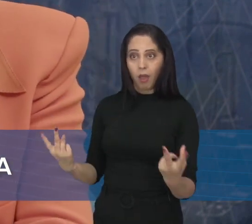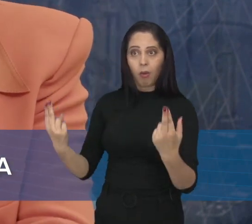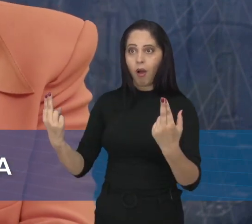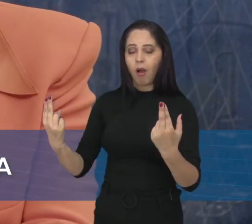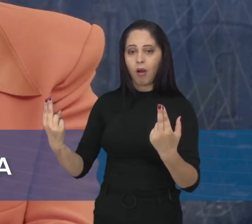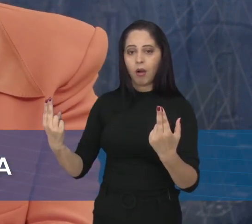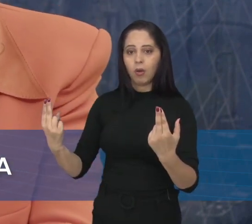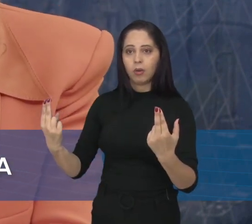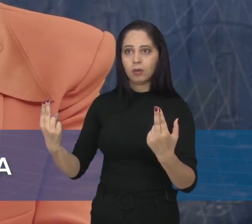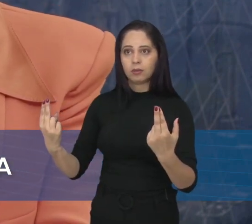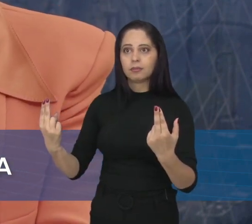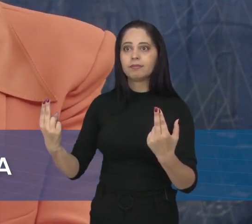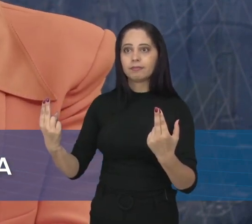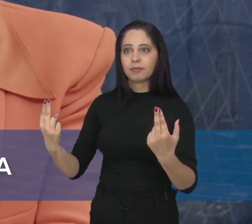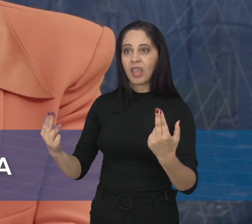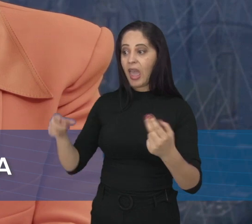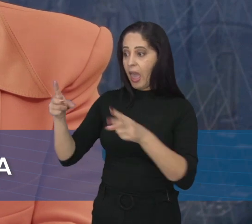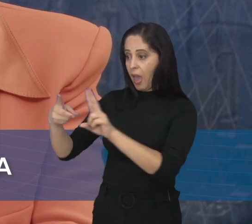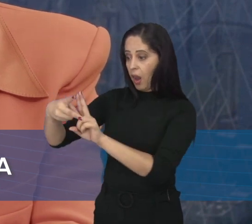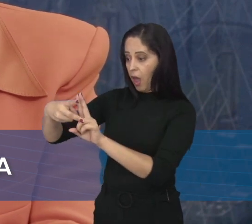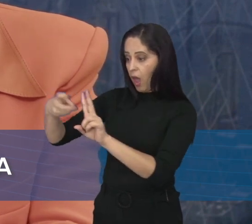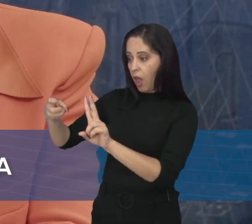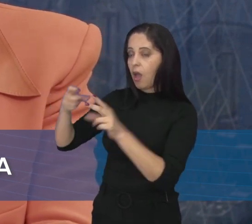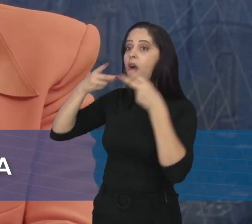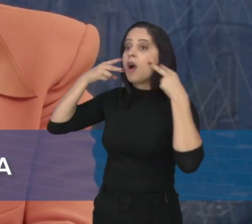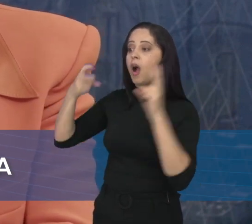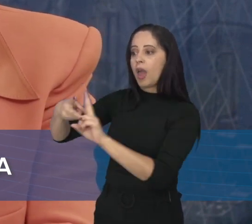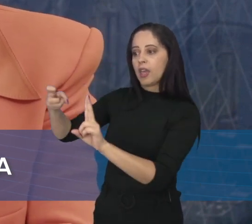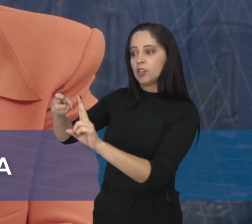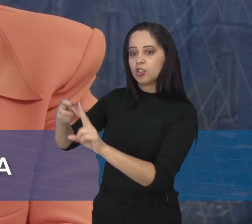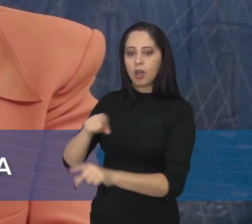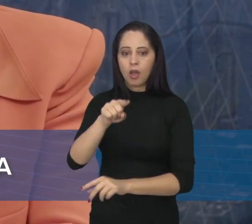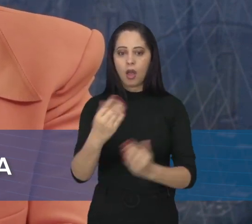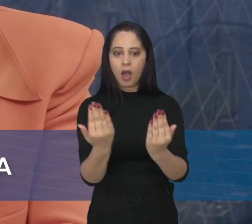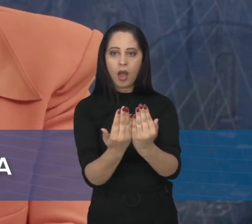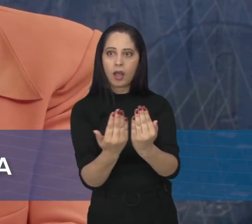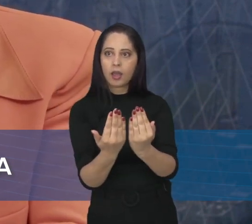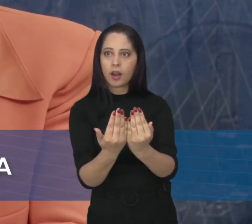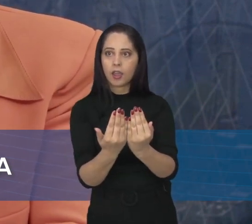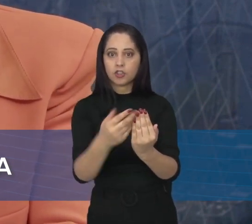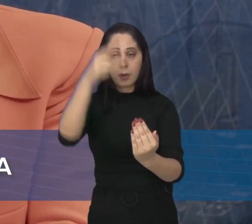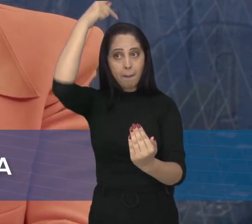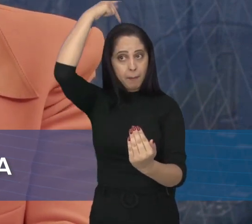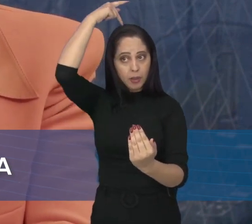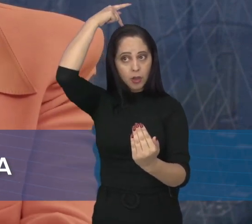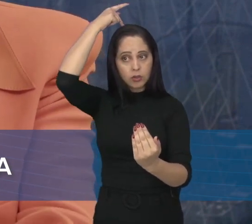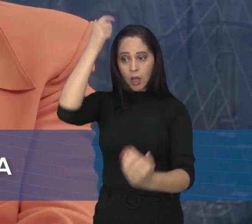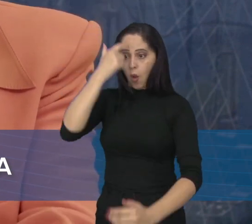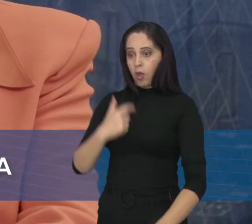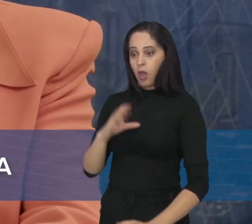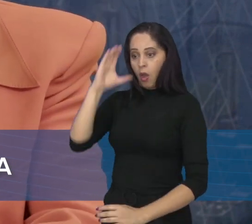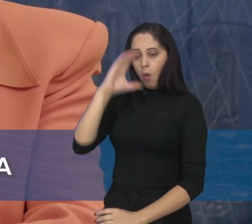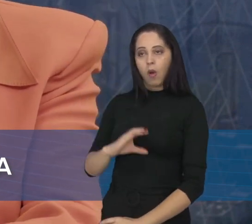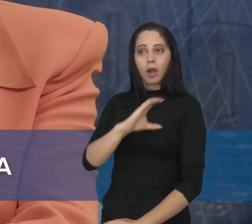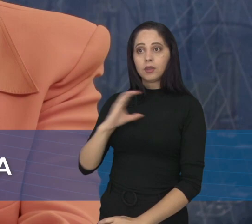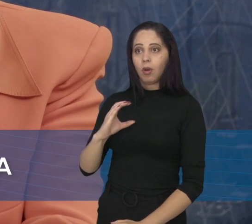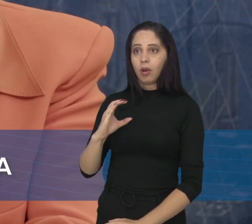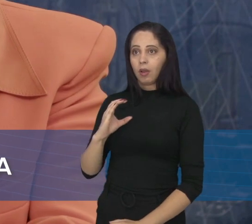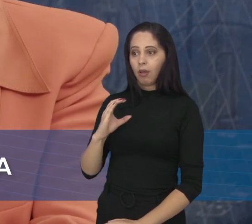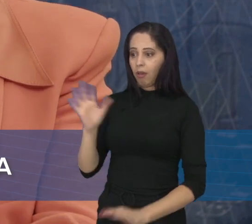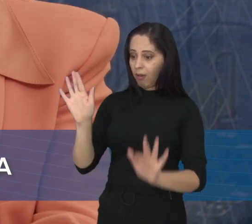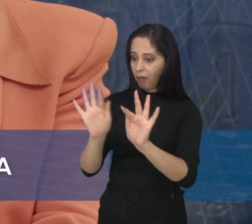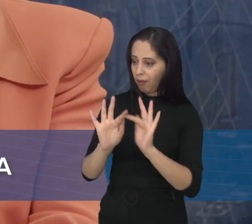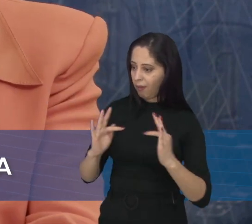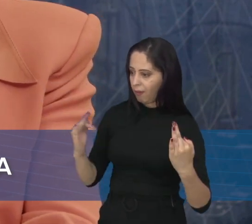Então, se isso não é respeitado e não é vivido de forma muito verdadeira e plena do seu